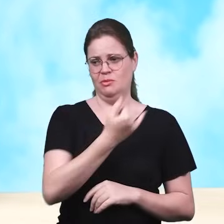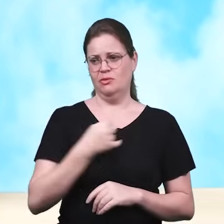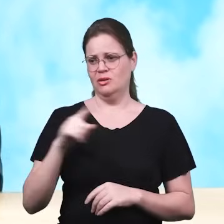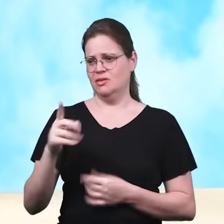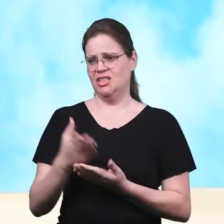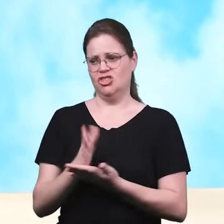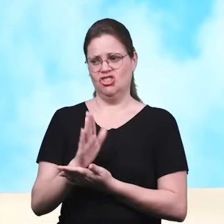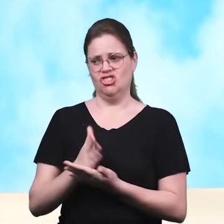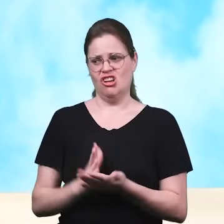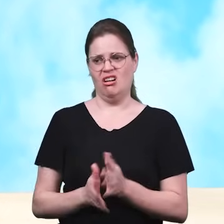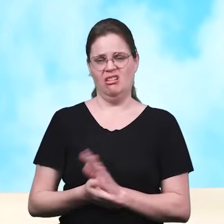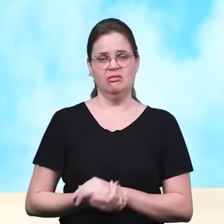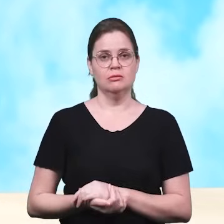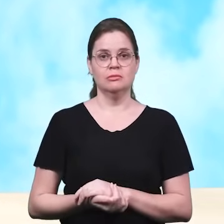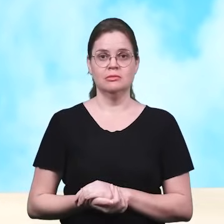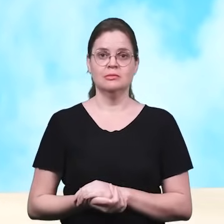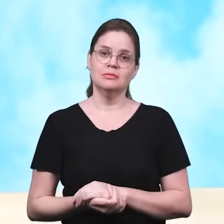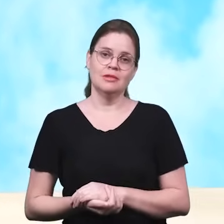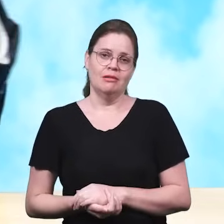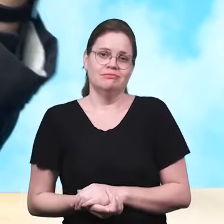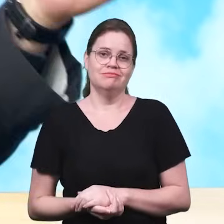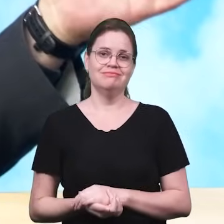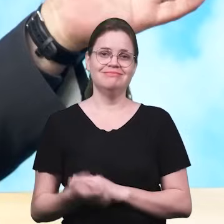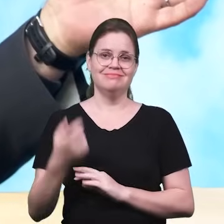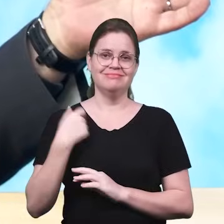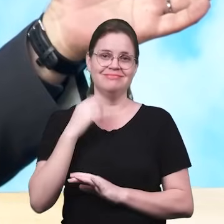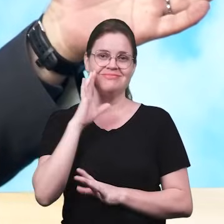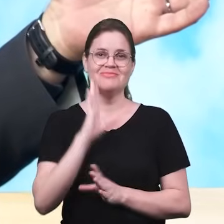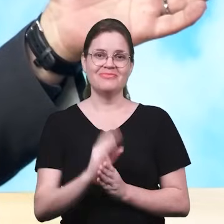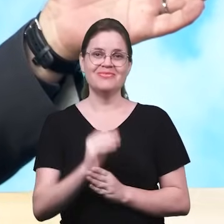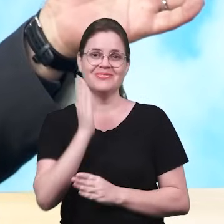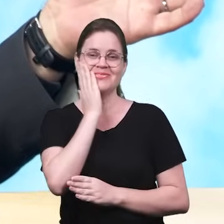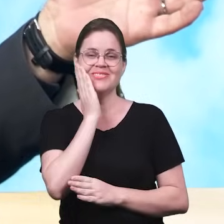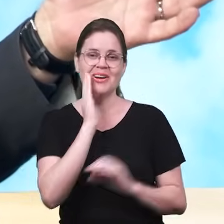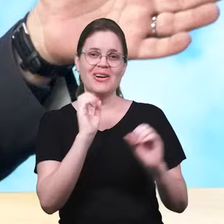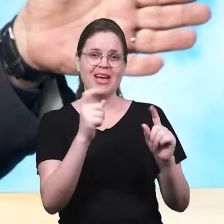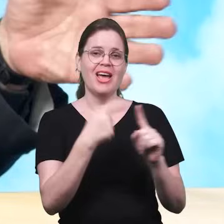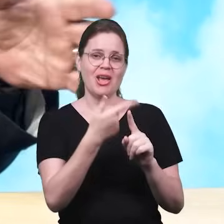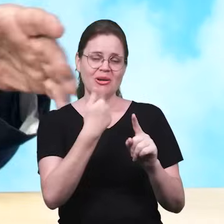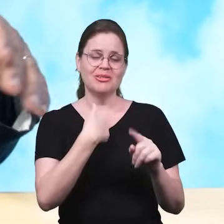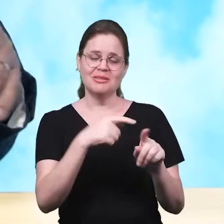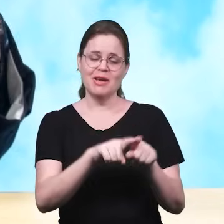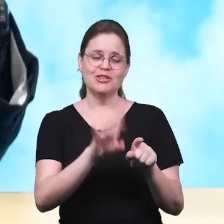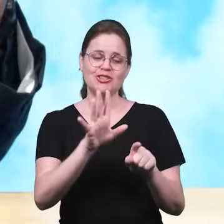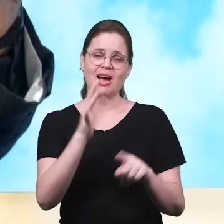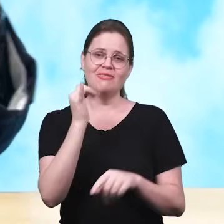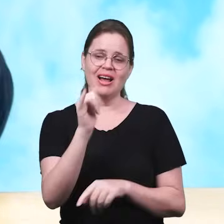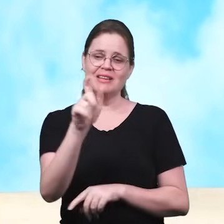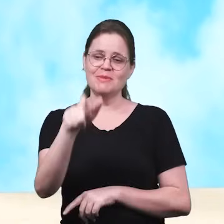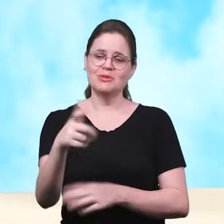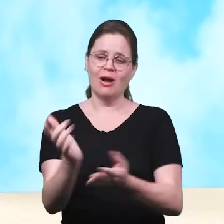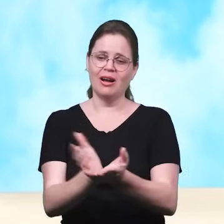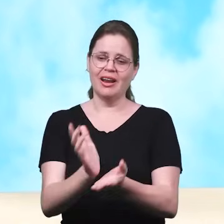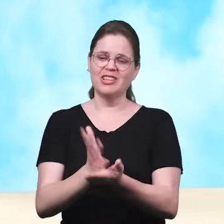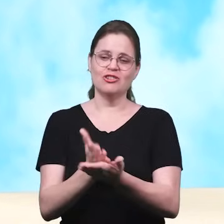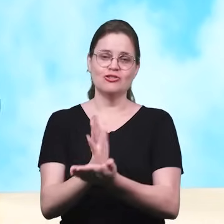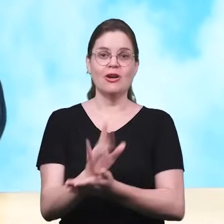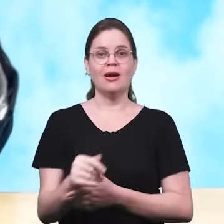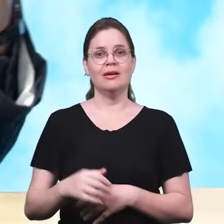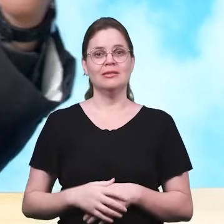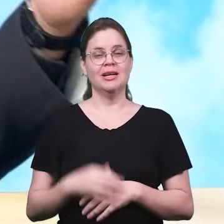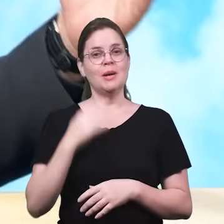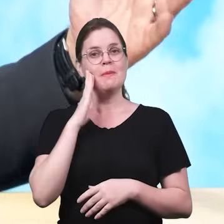chato, e eu posso entender, porque eu também já fiz isso. Né? E você imagina se você fosse falar para Paulo